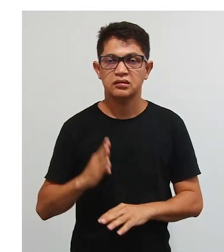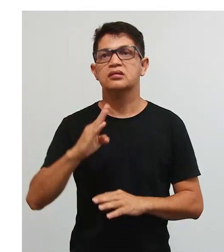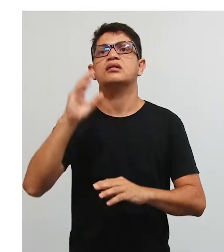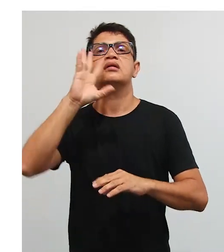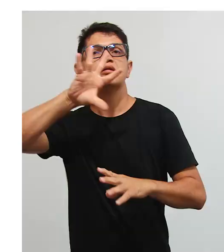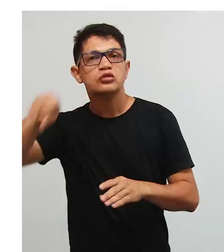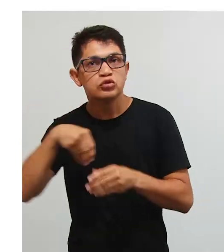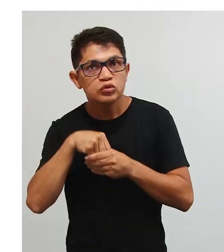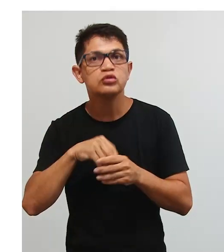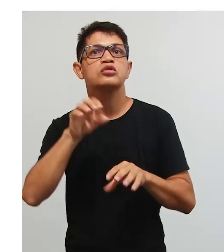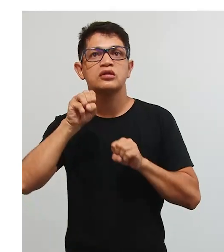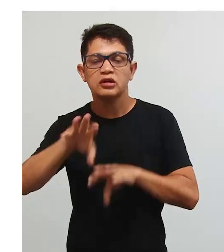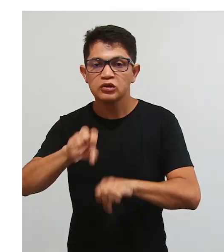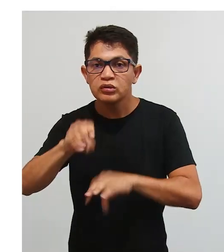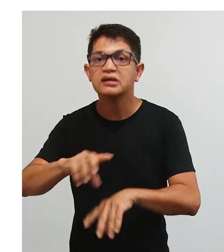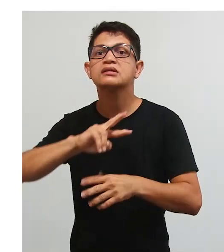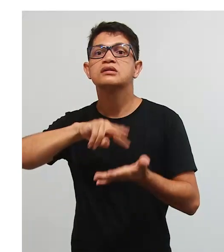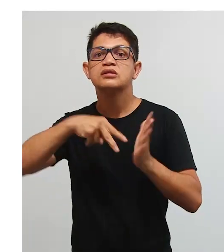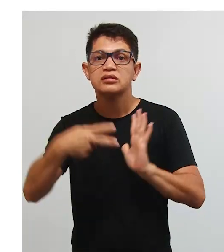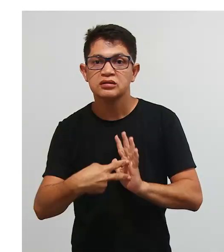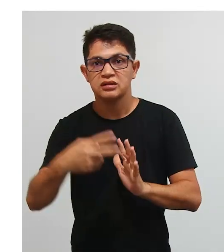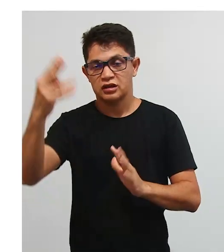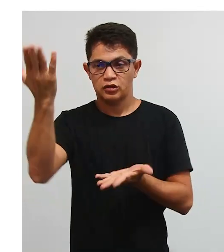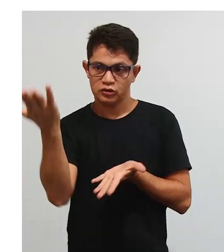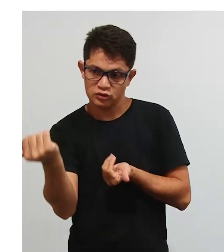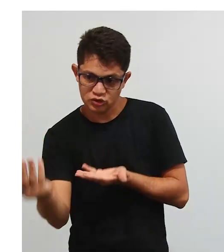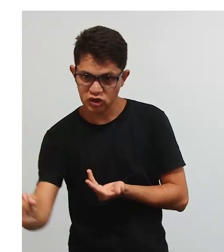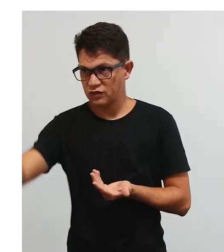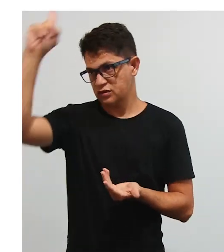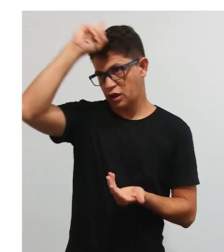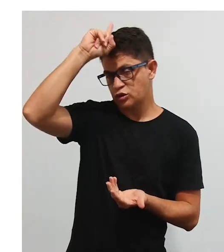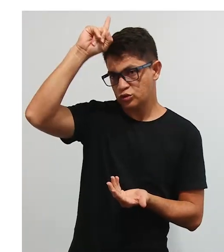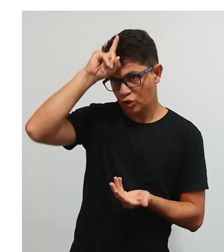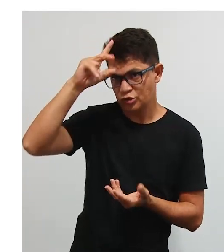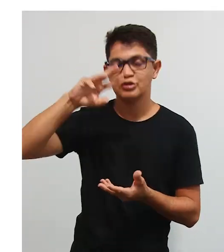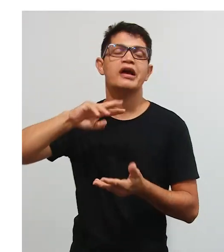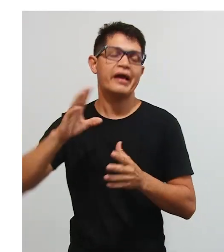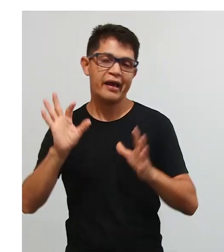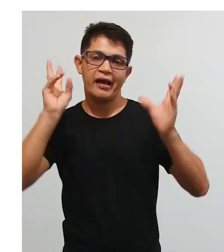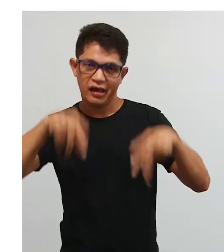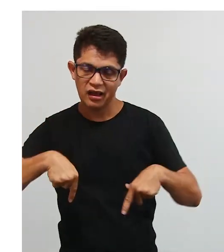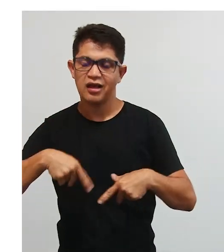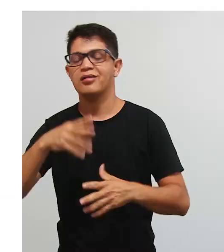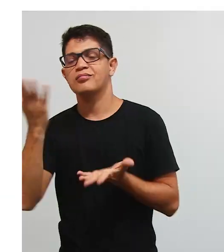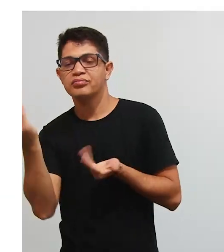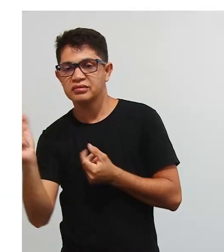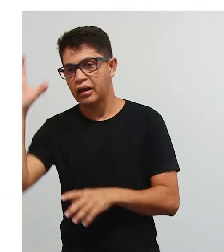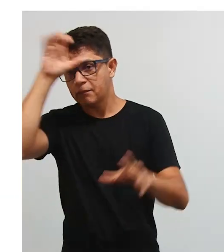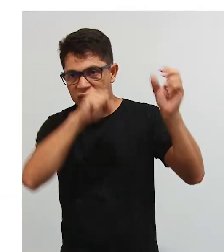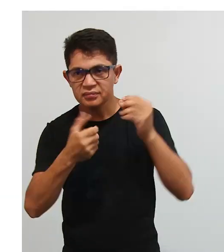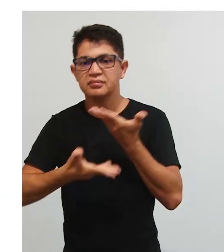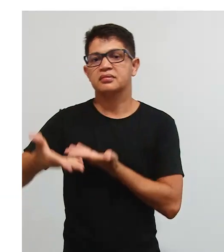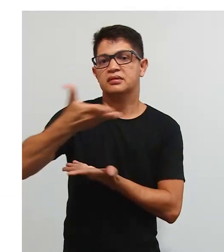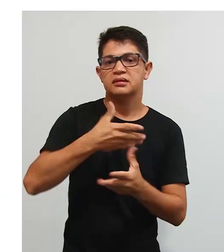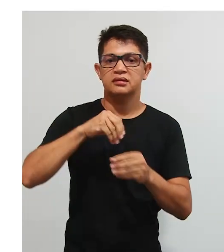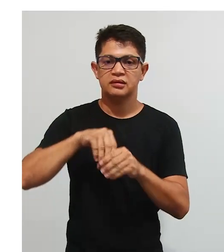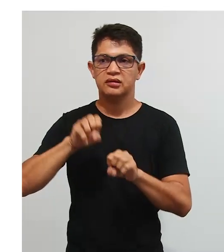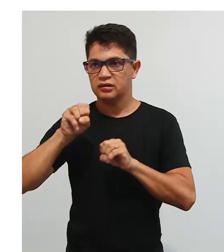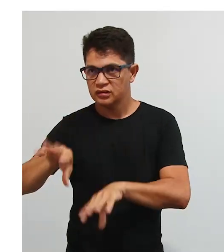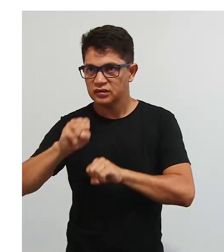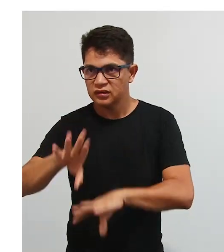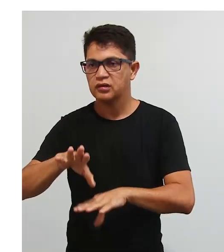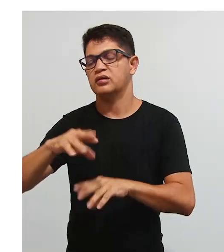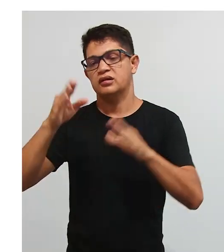Brasil. E no Brasil nós temos aqui educação de jovens e adultos, é uma modalidade. Nós temos também